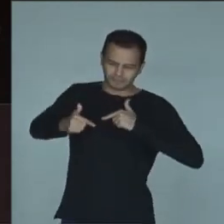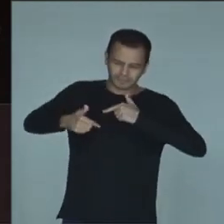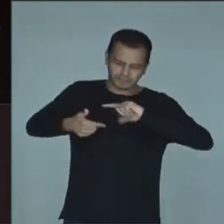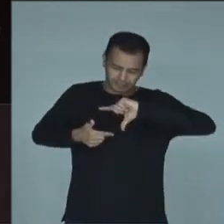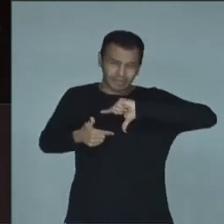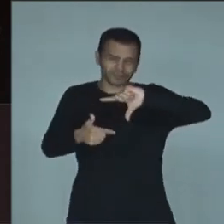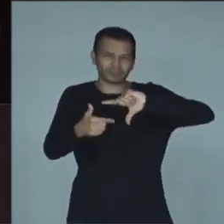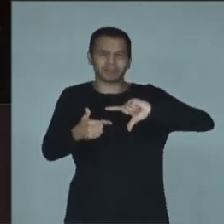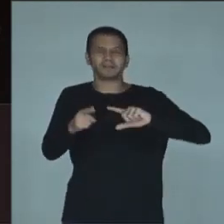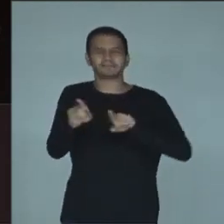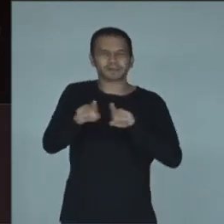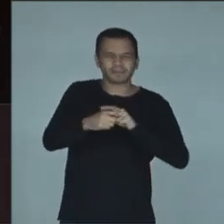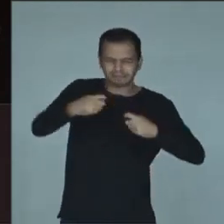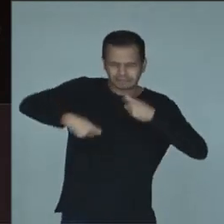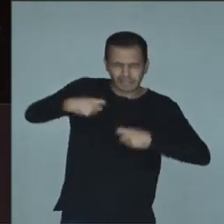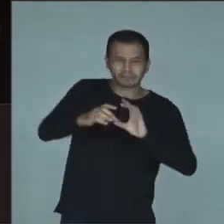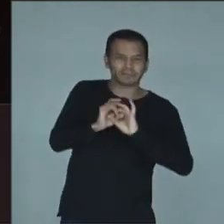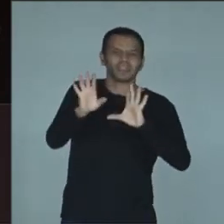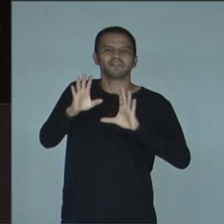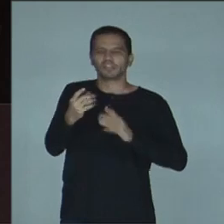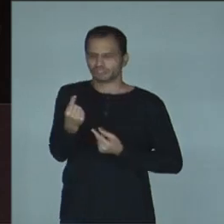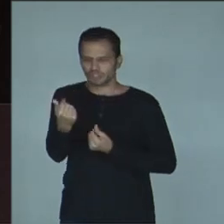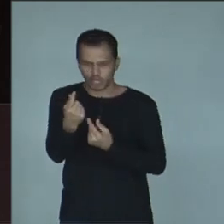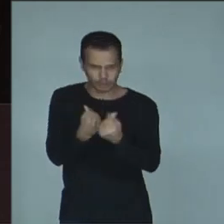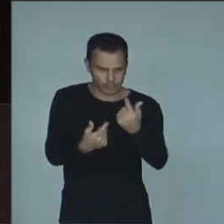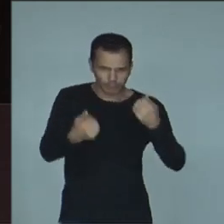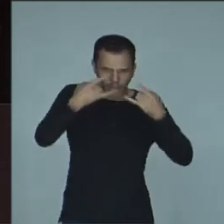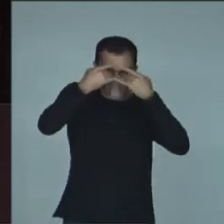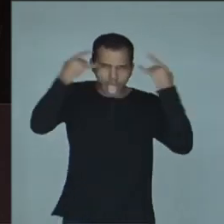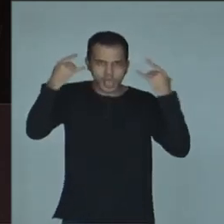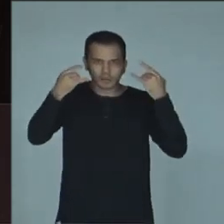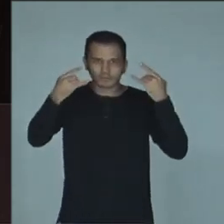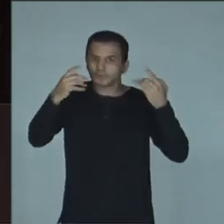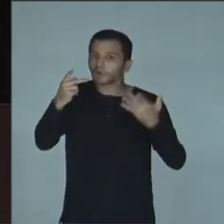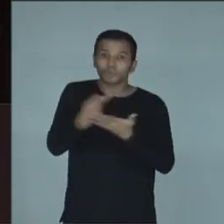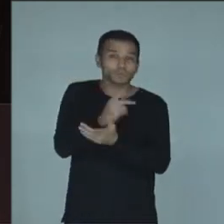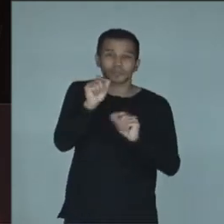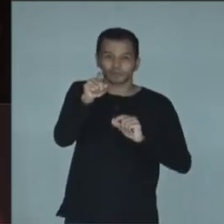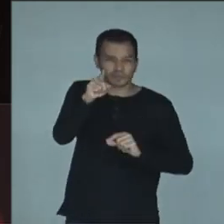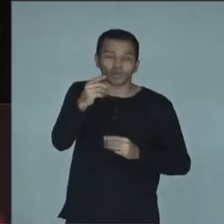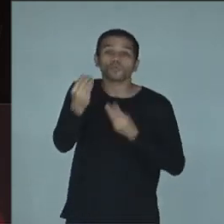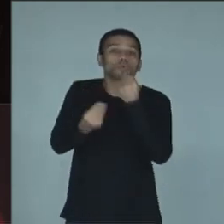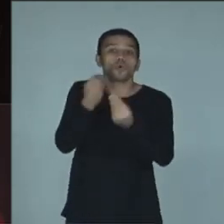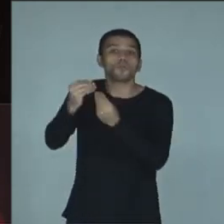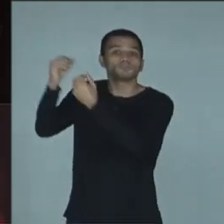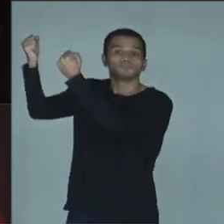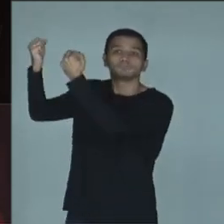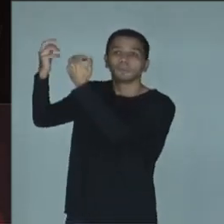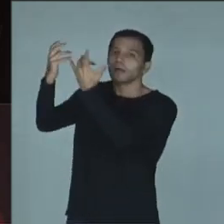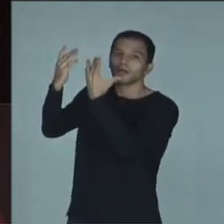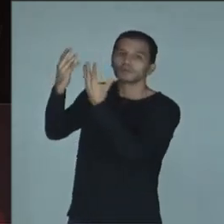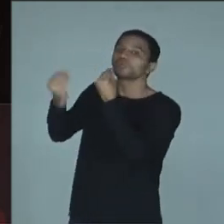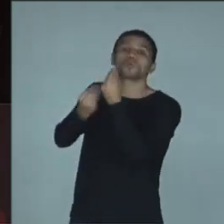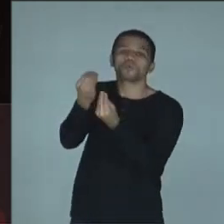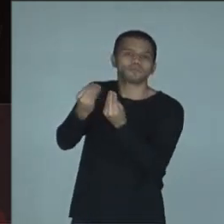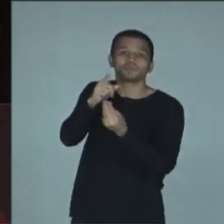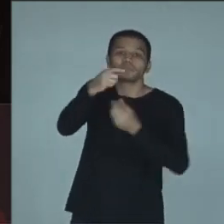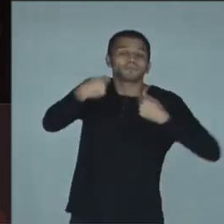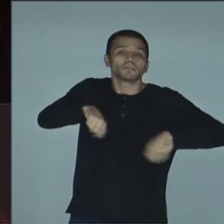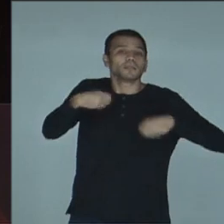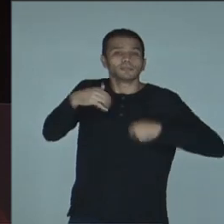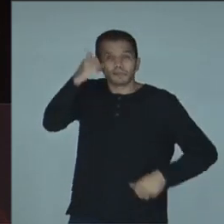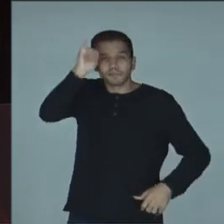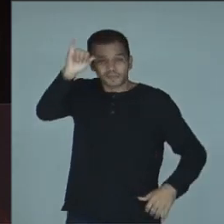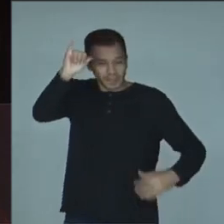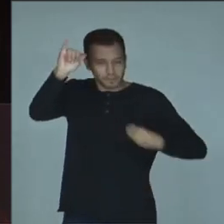de dinheiro e a bênção não chegar a você se você não quiser abrir mão dos seus pecados